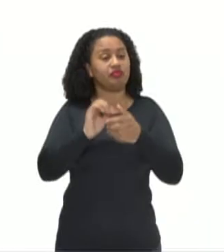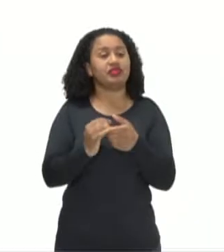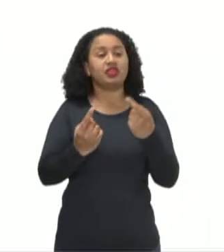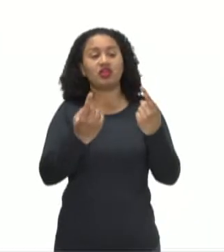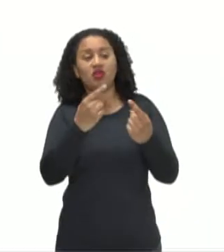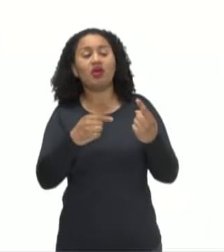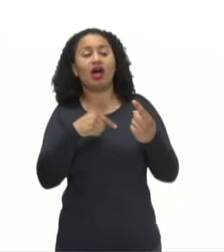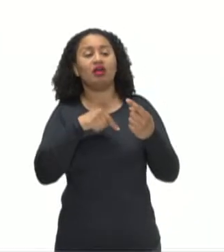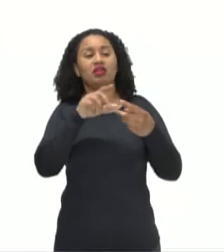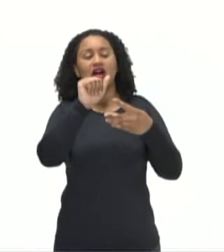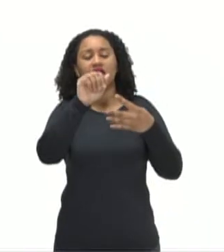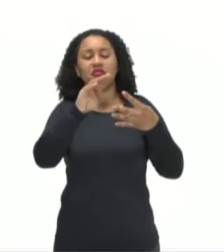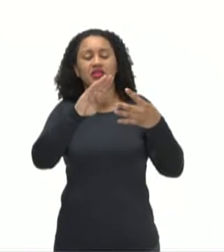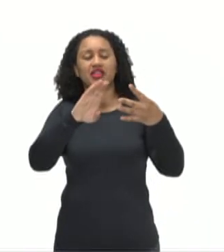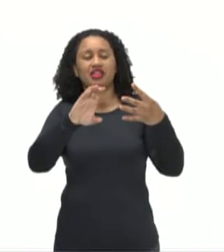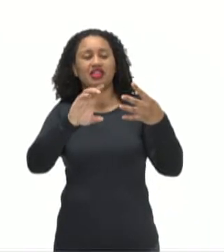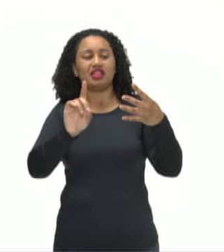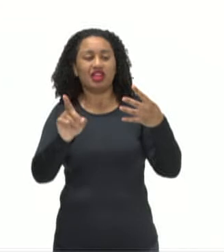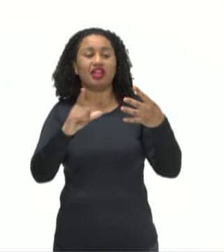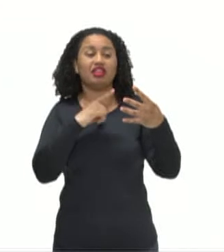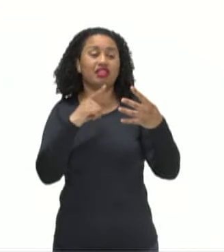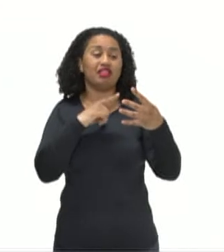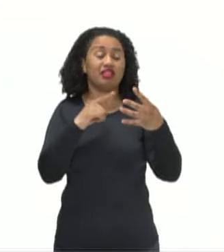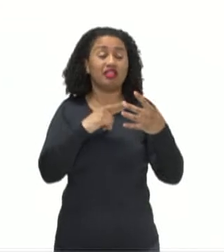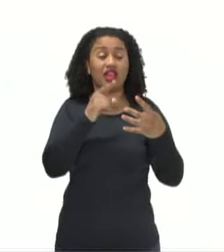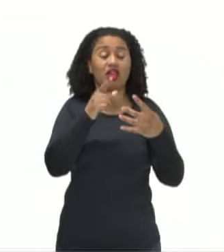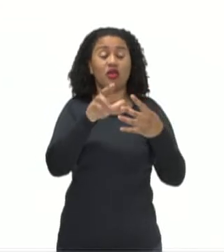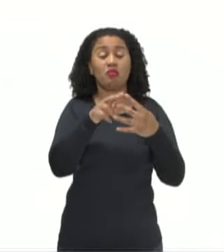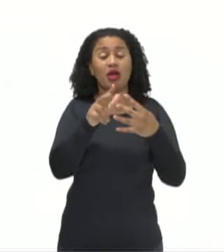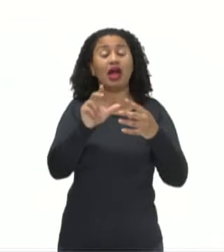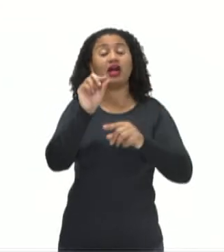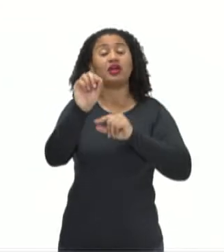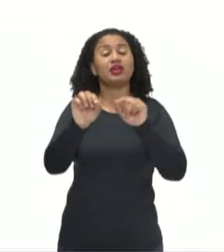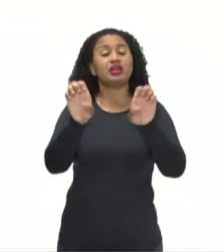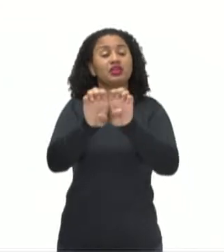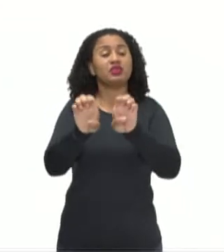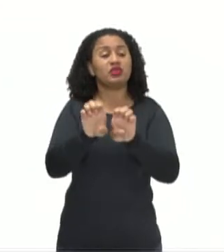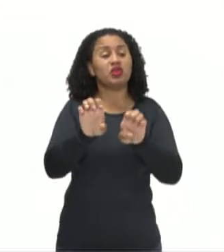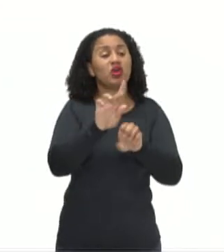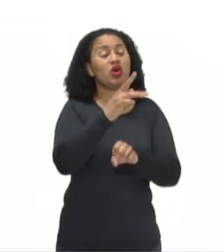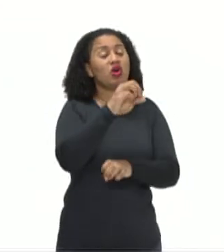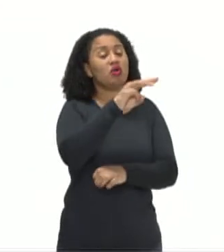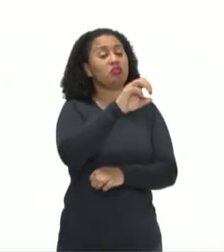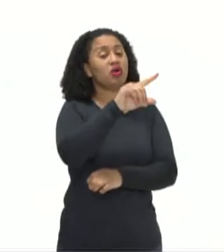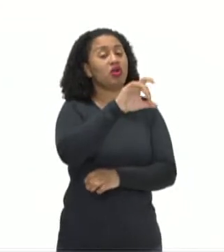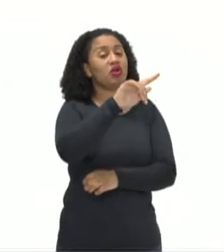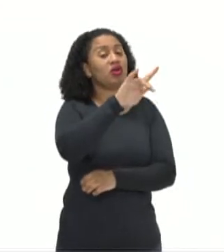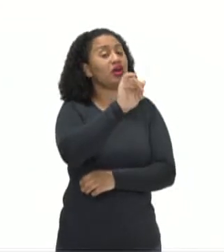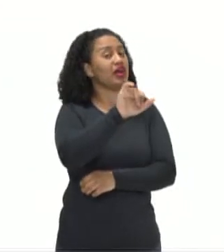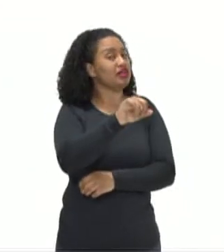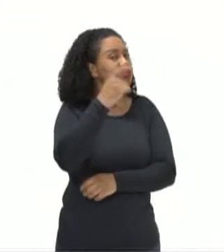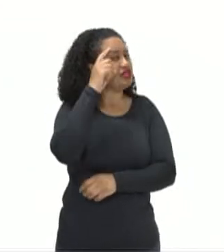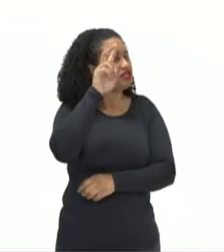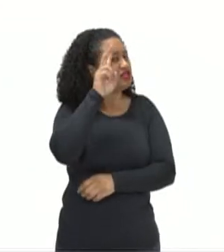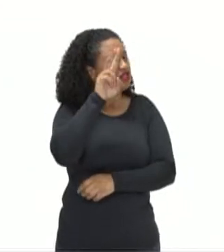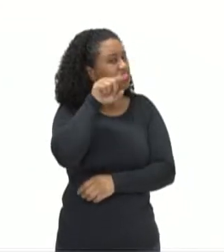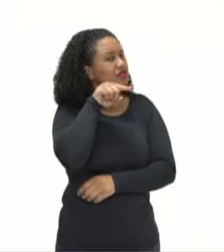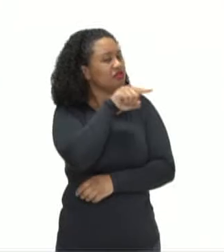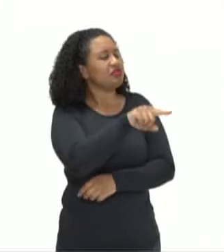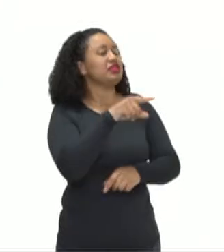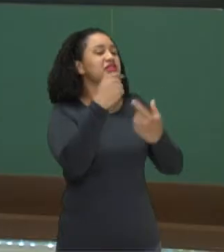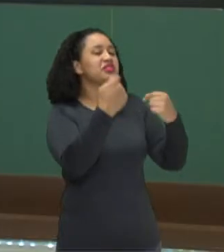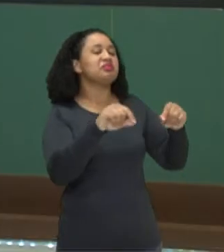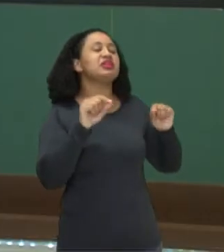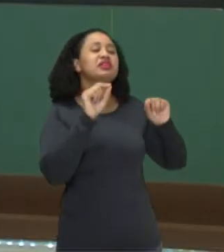qual das alternativas apresenta um par de estruturas homólogas? Lembra que para ser